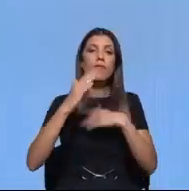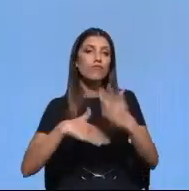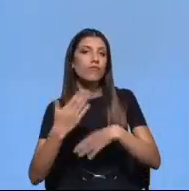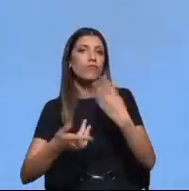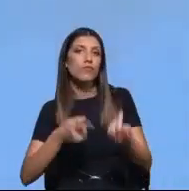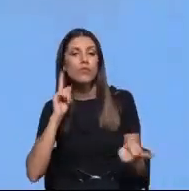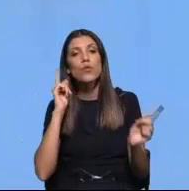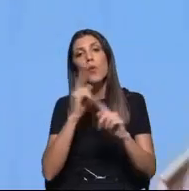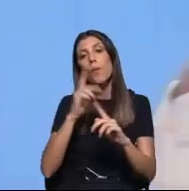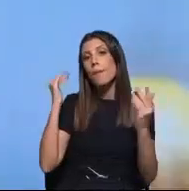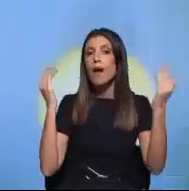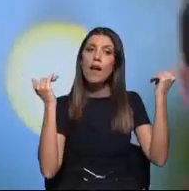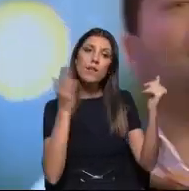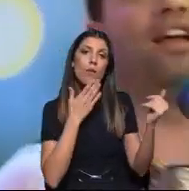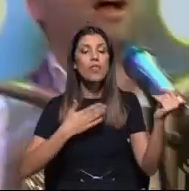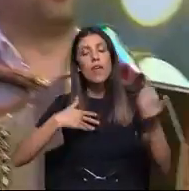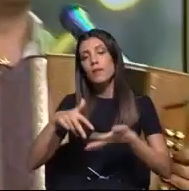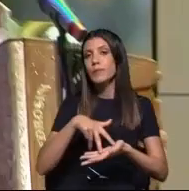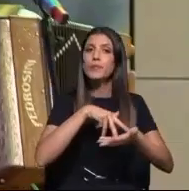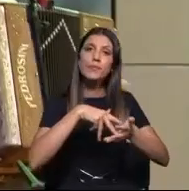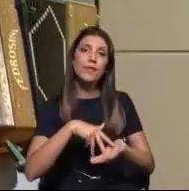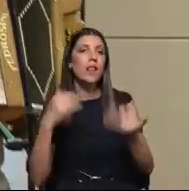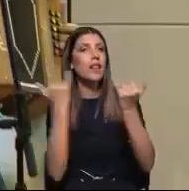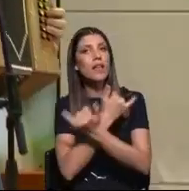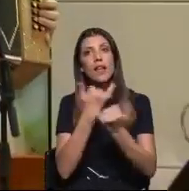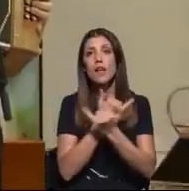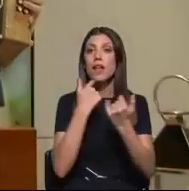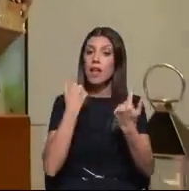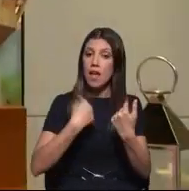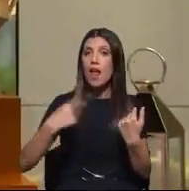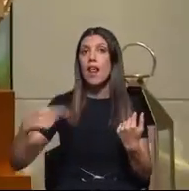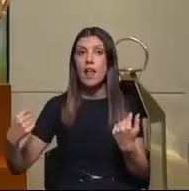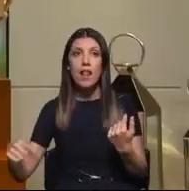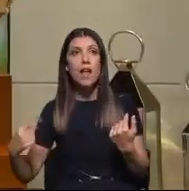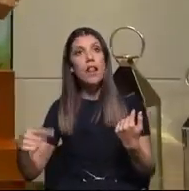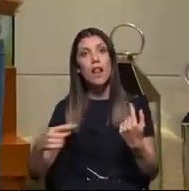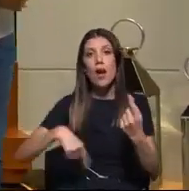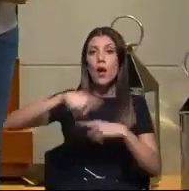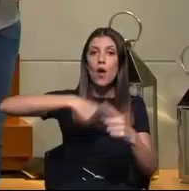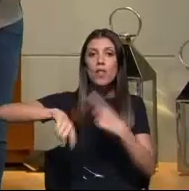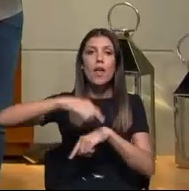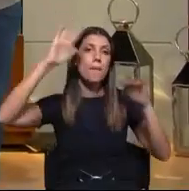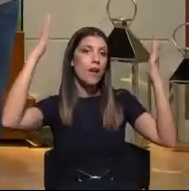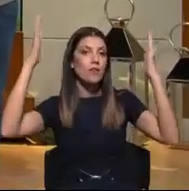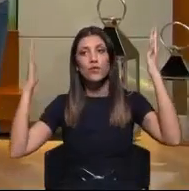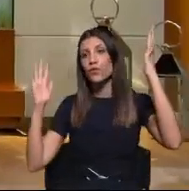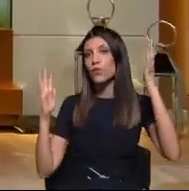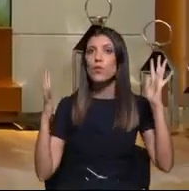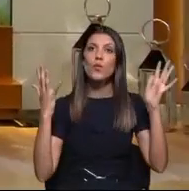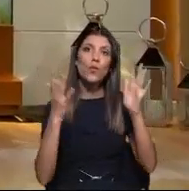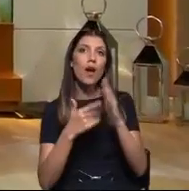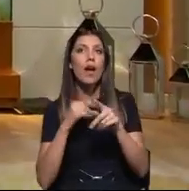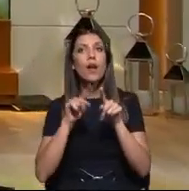O manhão é que nos faz dançar. Alegria é o que a gente tem. Roda, roda de braços no ar. Um passo